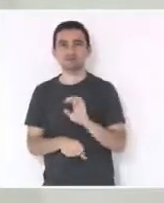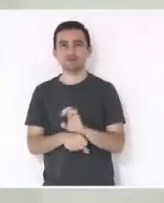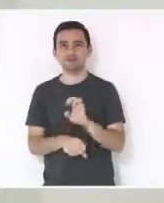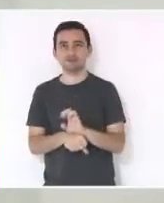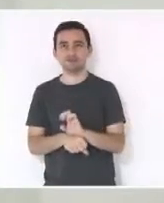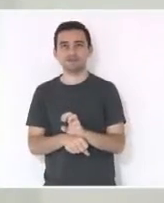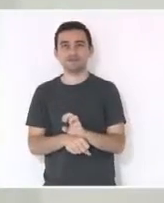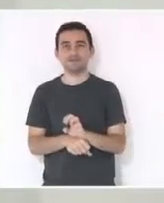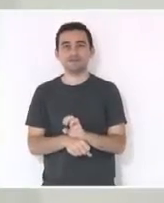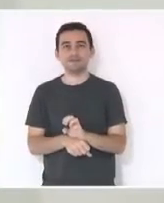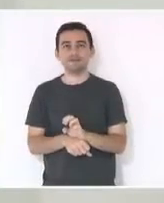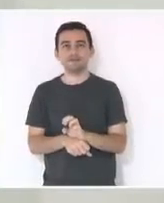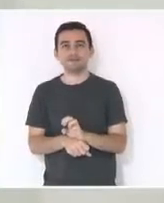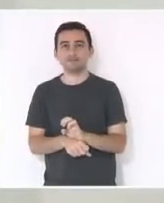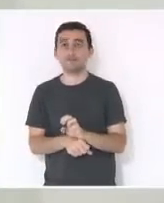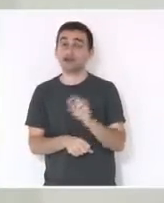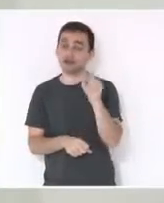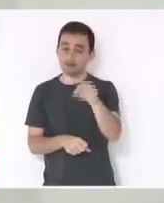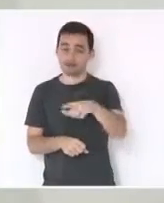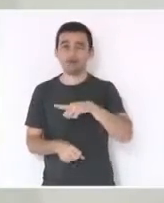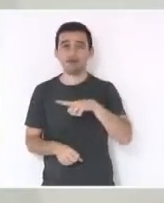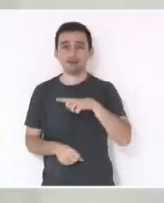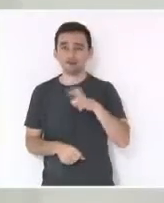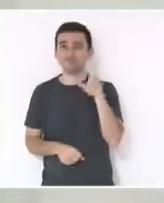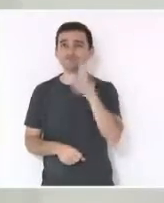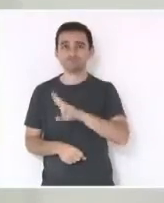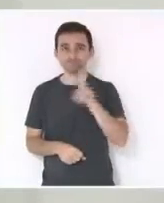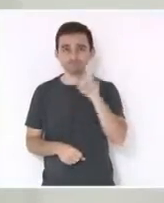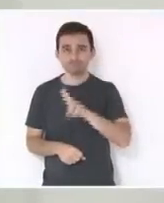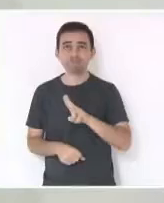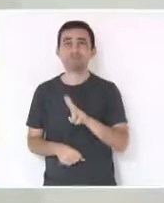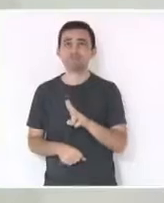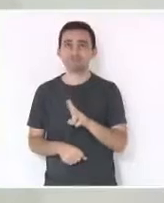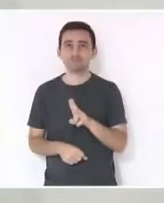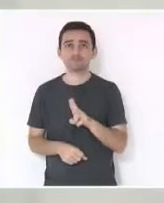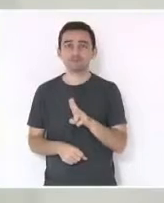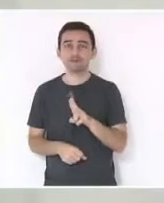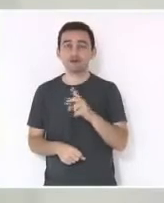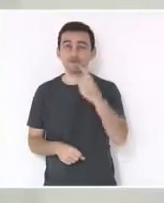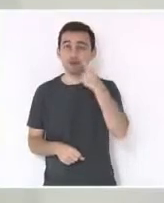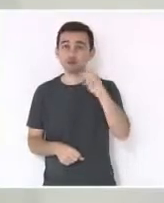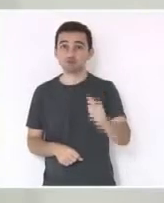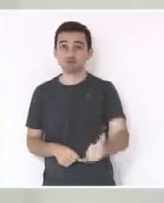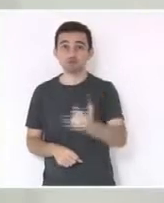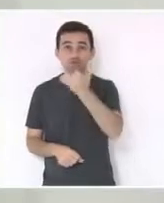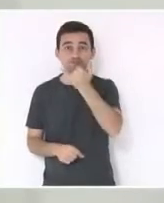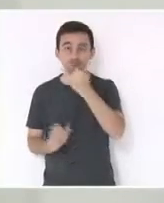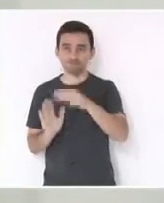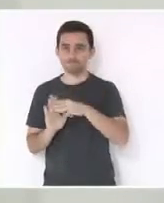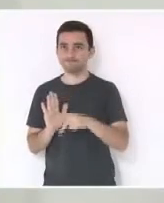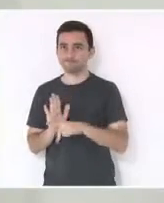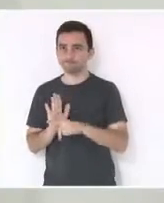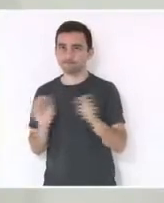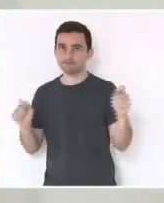aí reside a urgência para justificar a medida provisória e